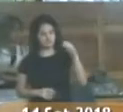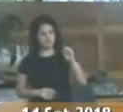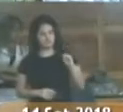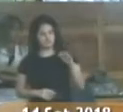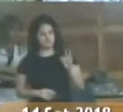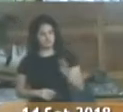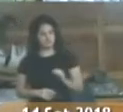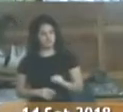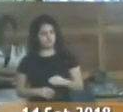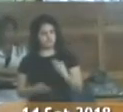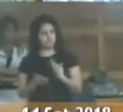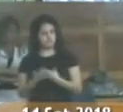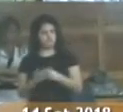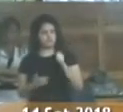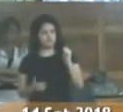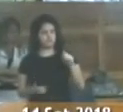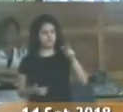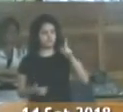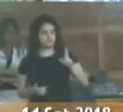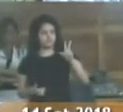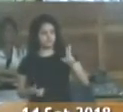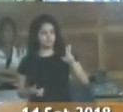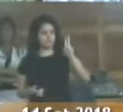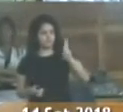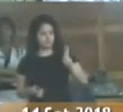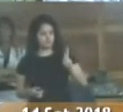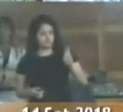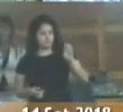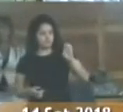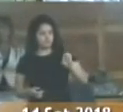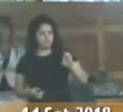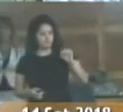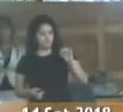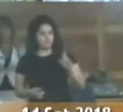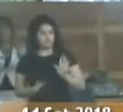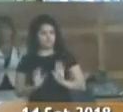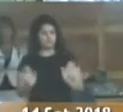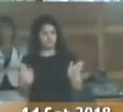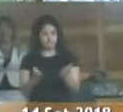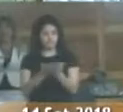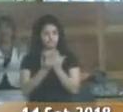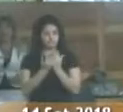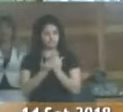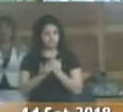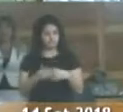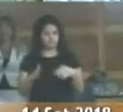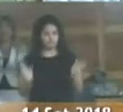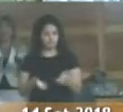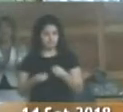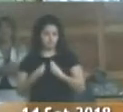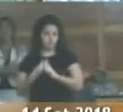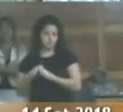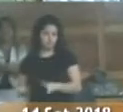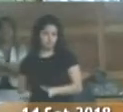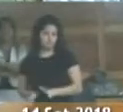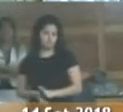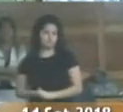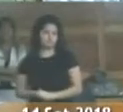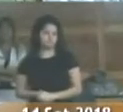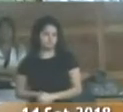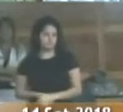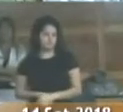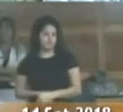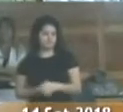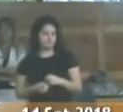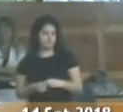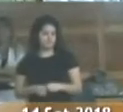da Arueira formou várias gerações de badecos, mas foi fechada e hoje está abandonada. Vale